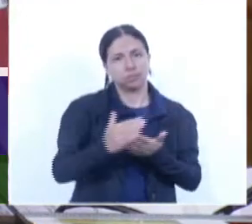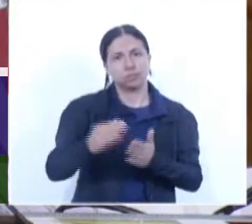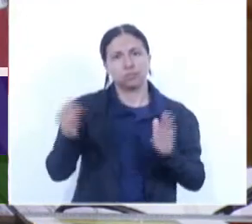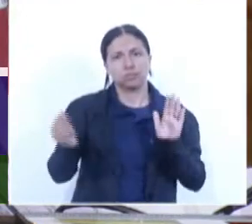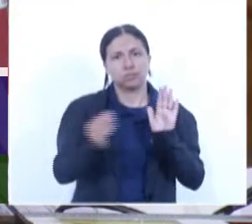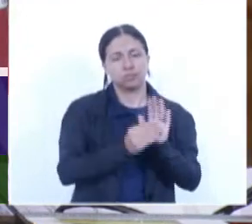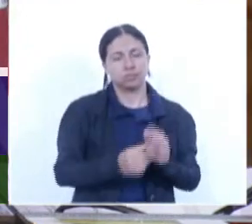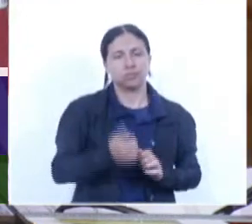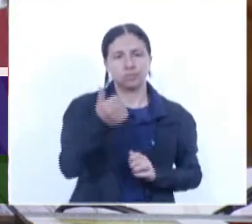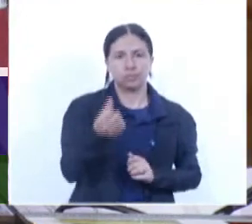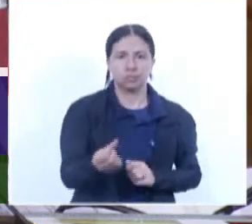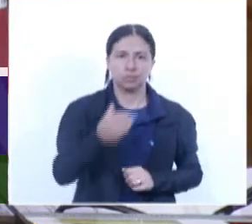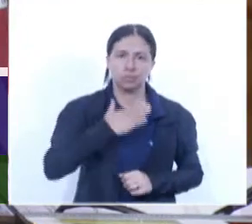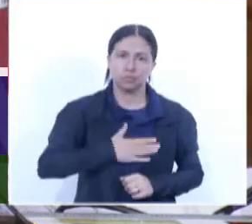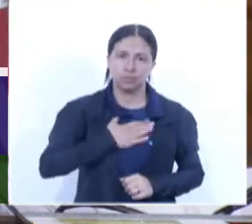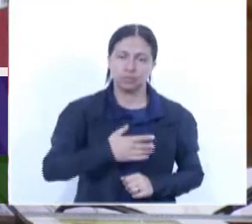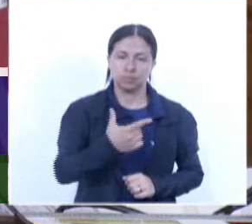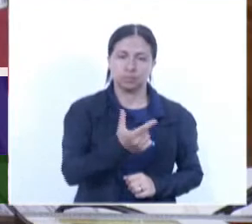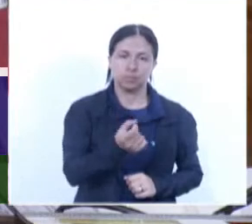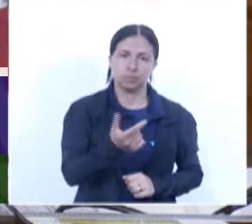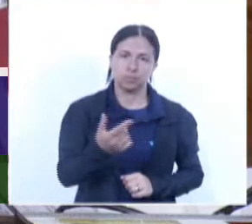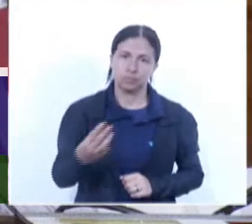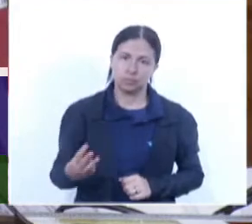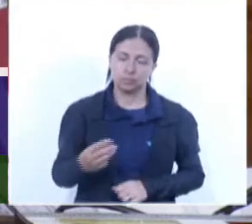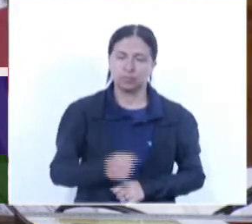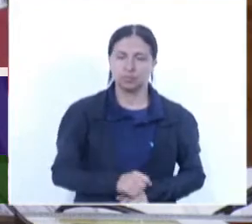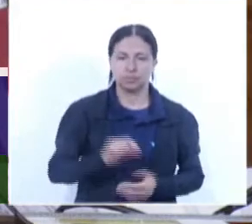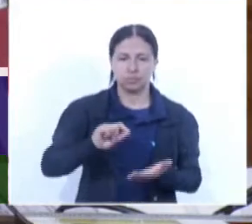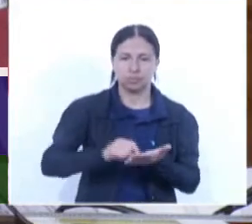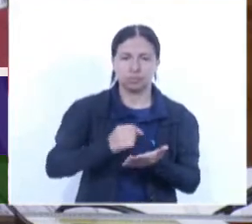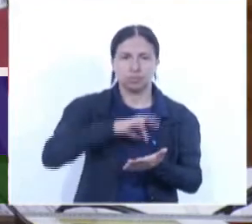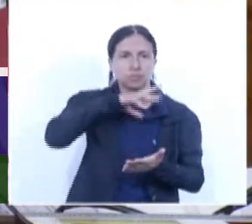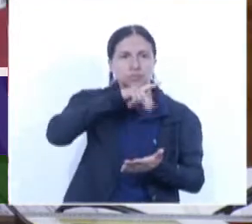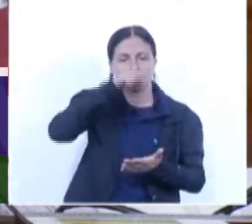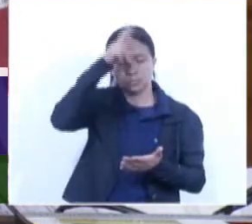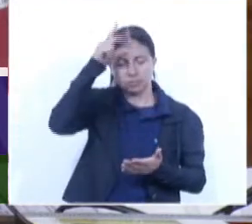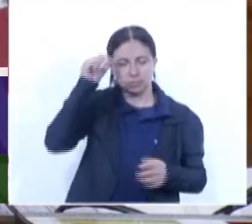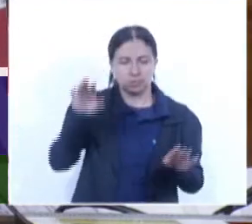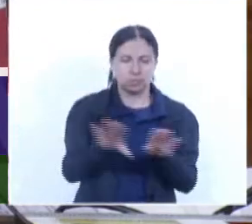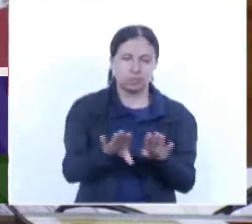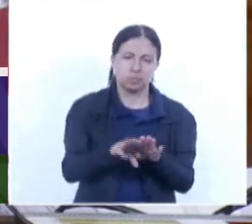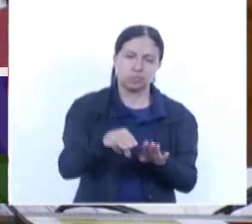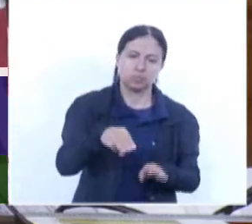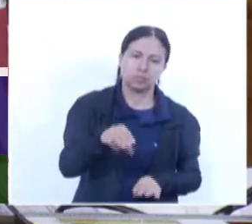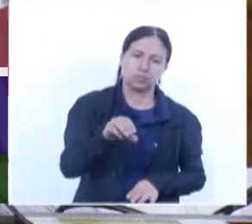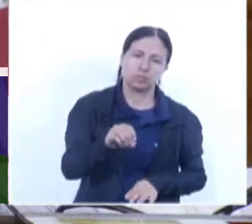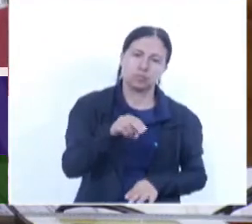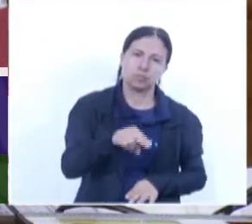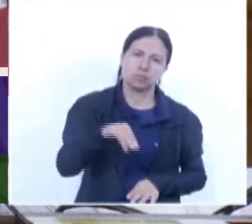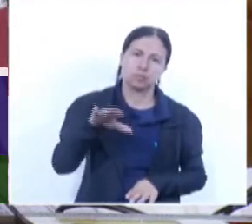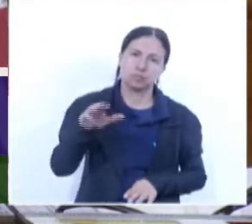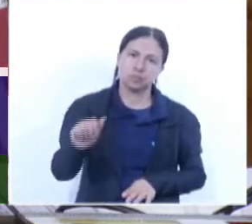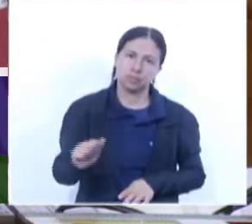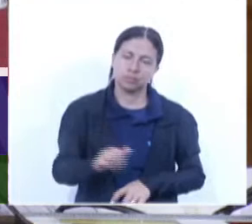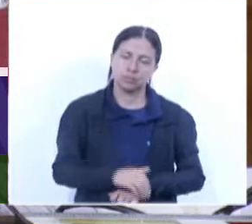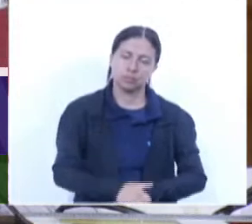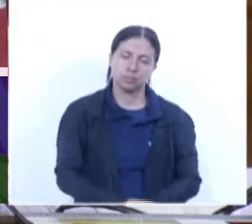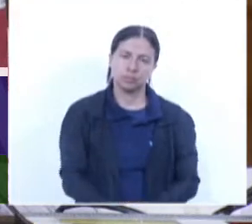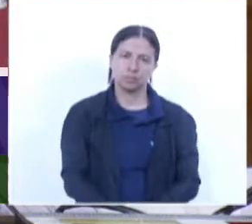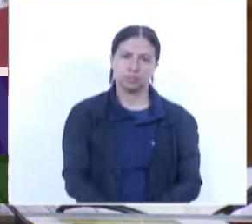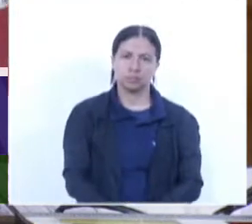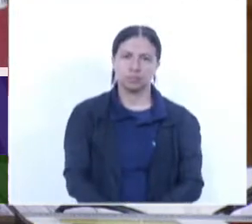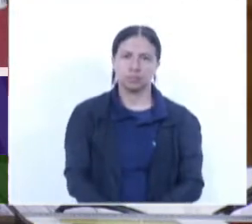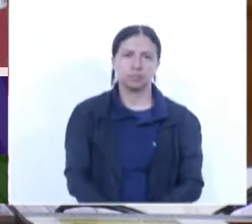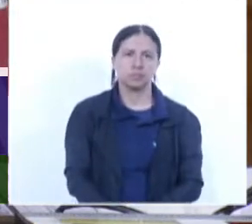20231 prefeito Mônica deve Diniz secretário de buscar os turismo e cultura ela apresenta suas